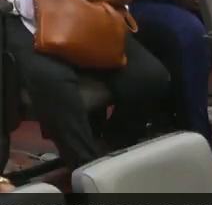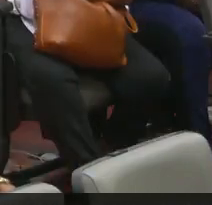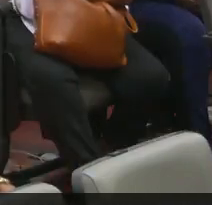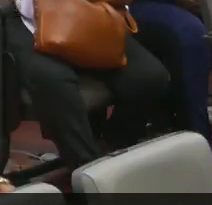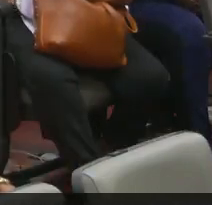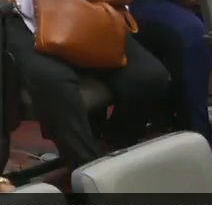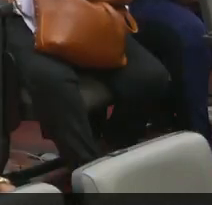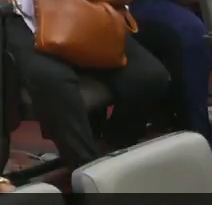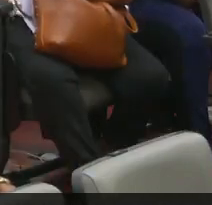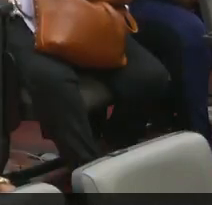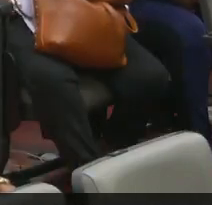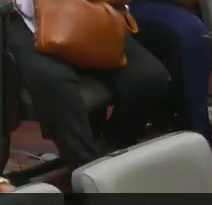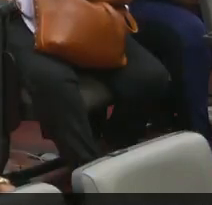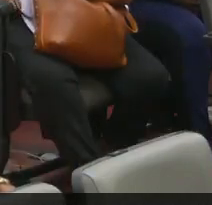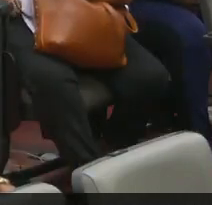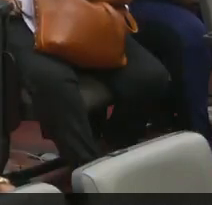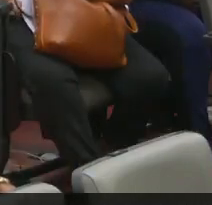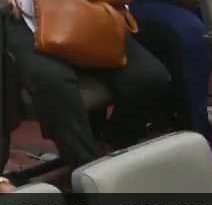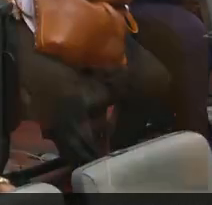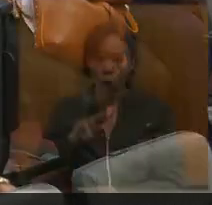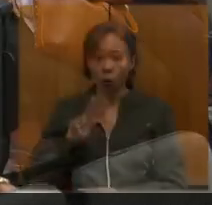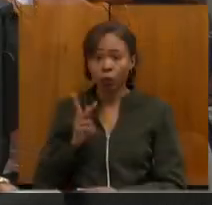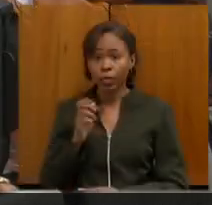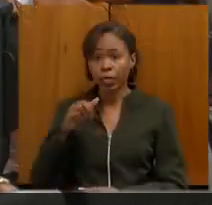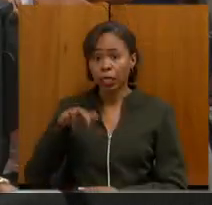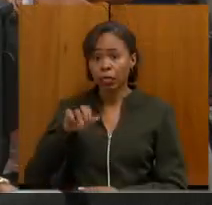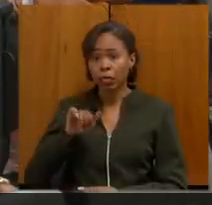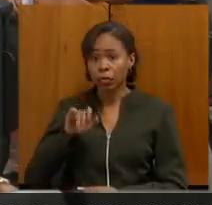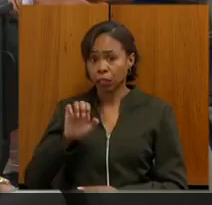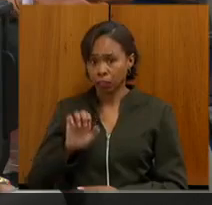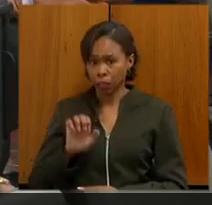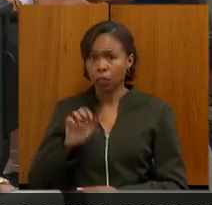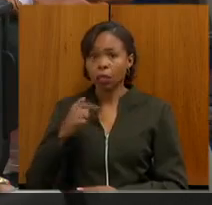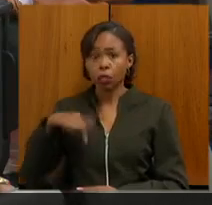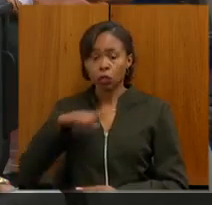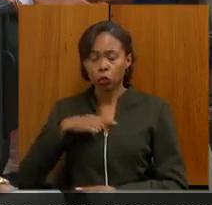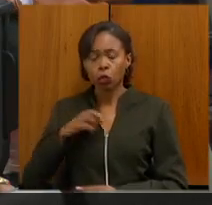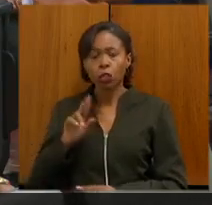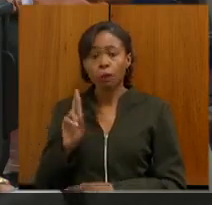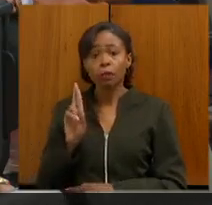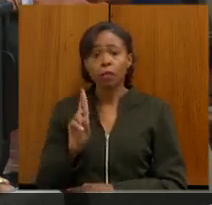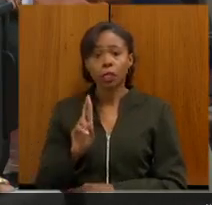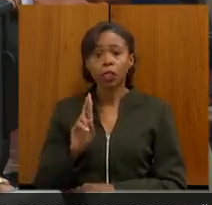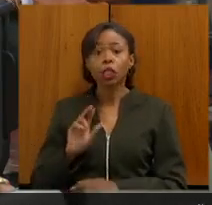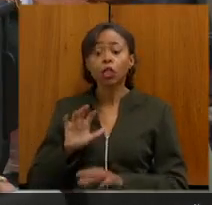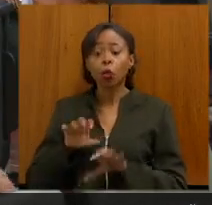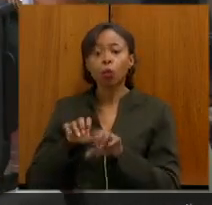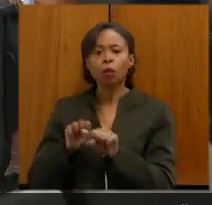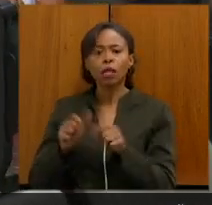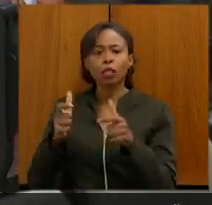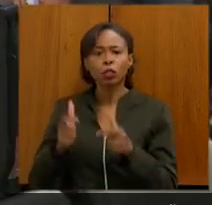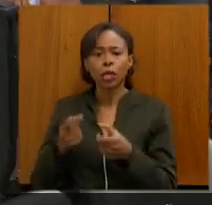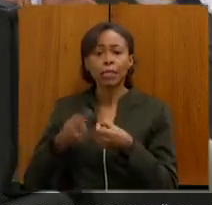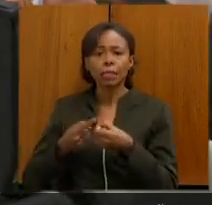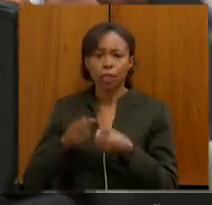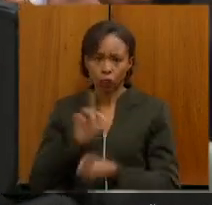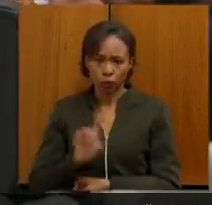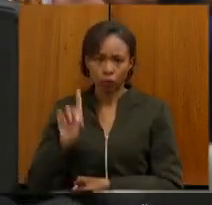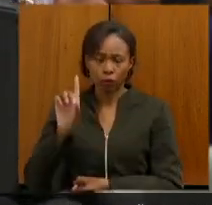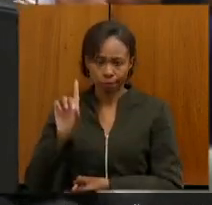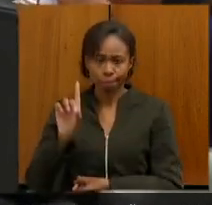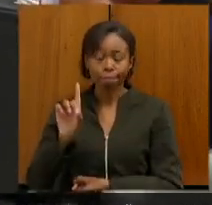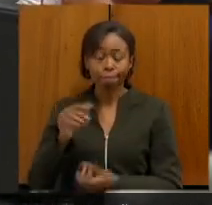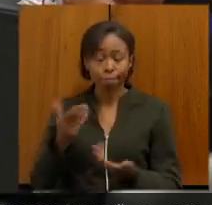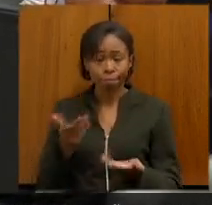boa tarde a todos meu nome é Henrique Canuto somos representantes da ocupação da Cidade de Deus e